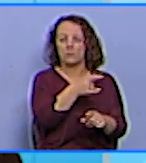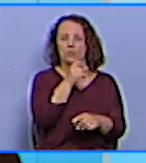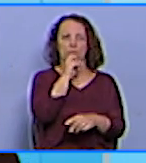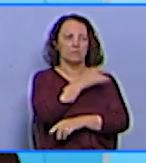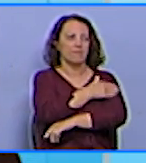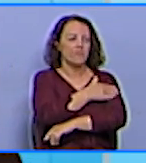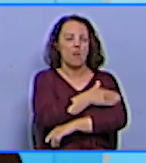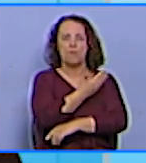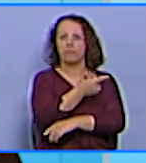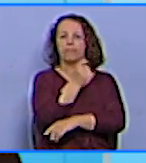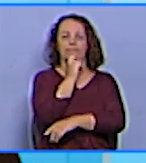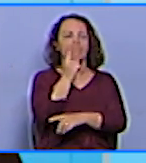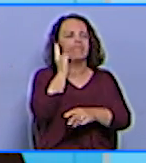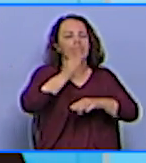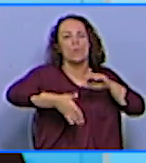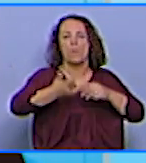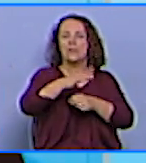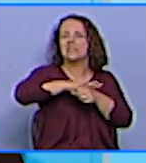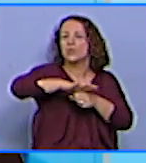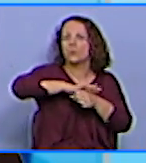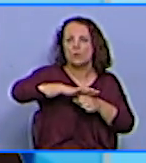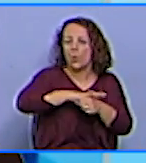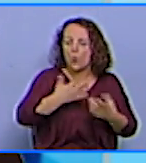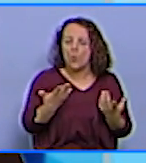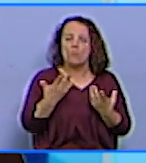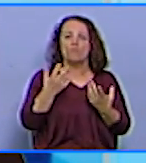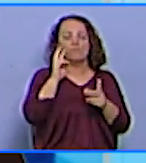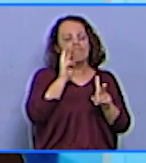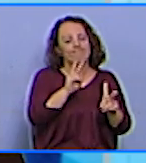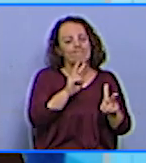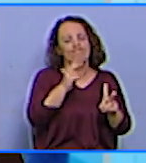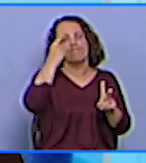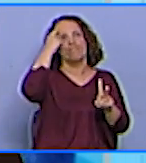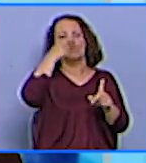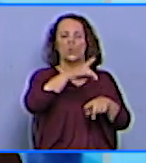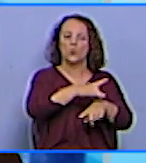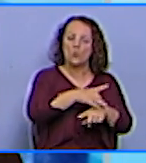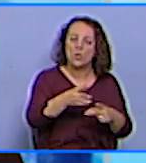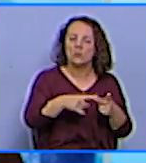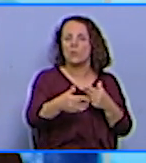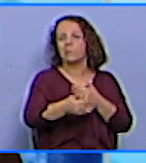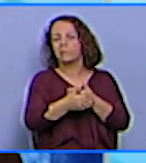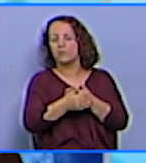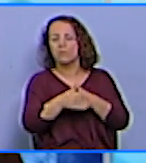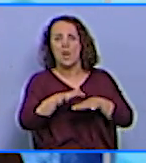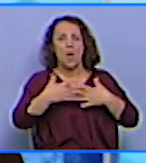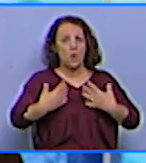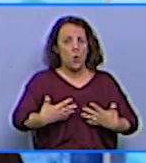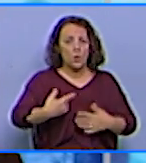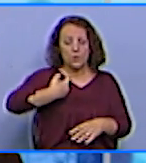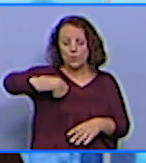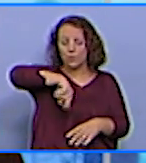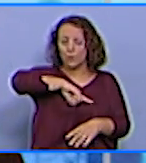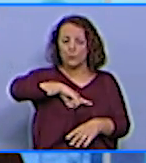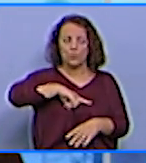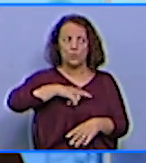circunstâncias, apenas quando estamos doentes, quando estamos mais idosos, e agora percebemos que nós todos somos